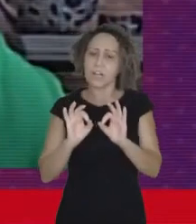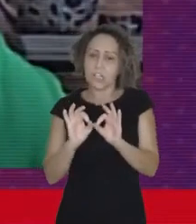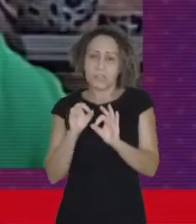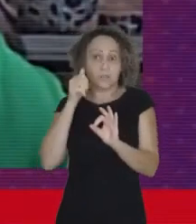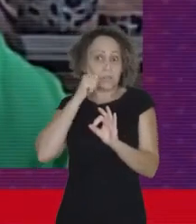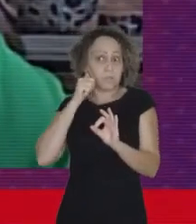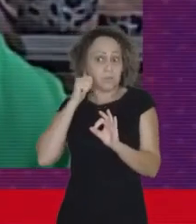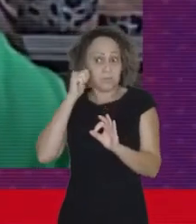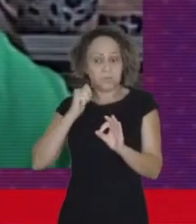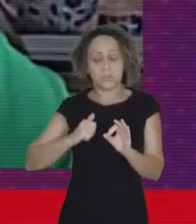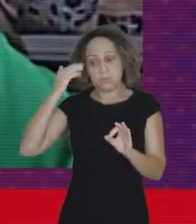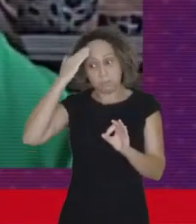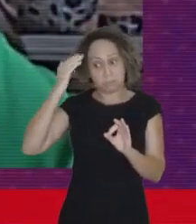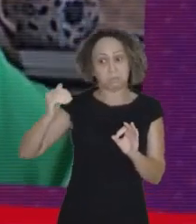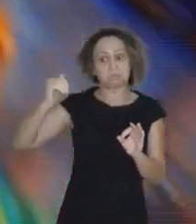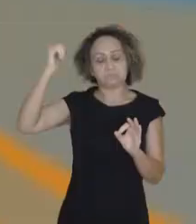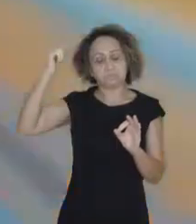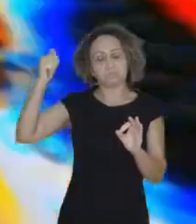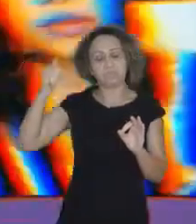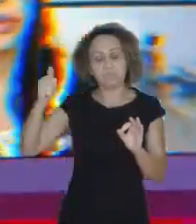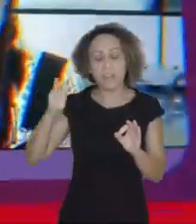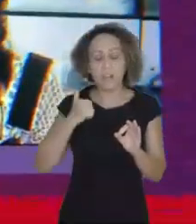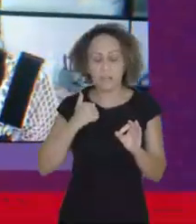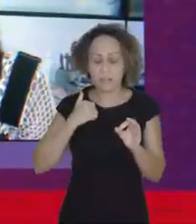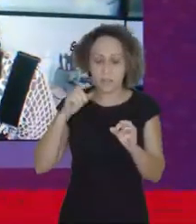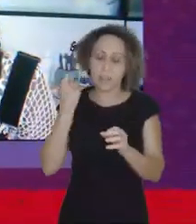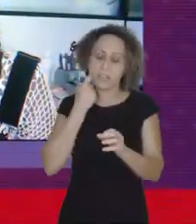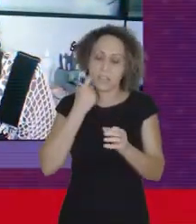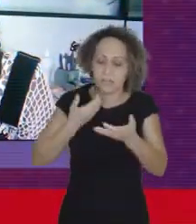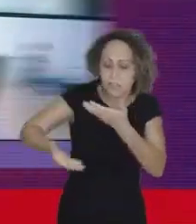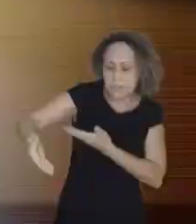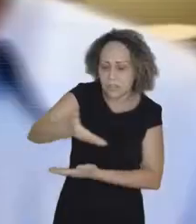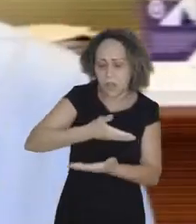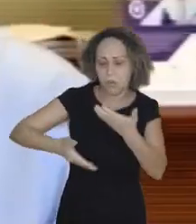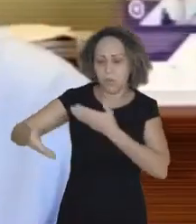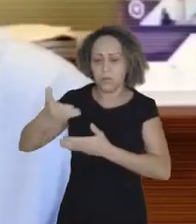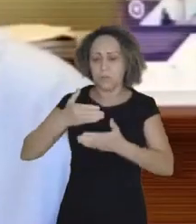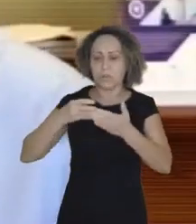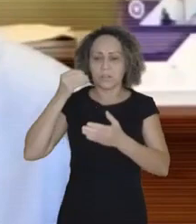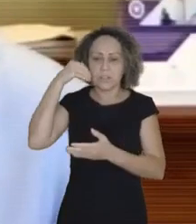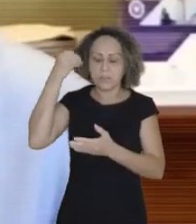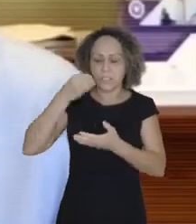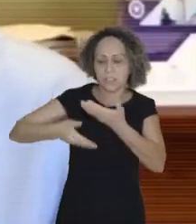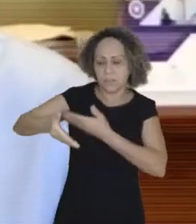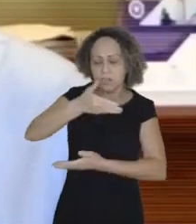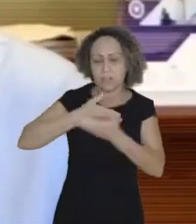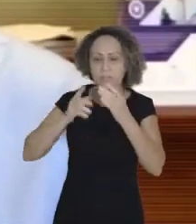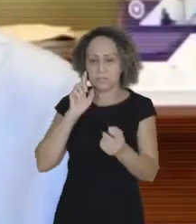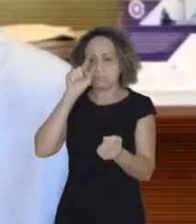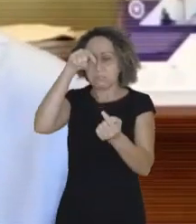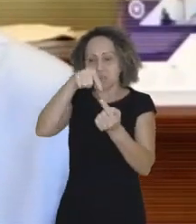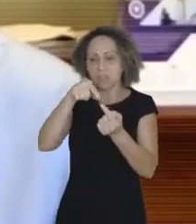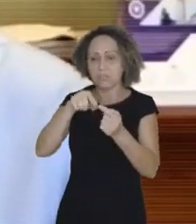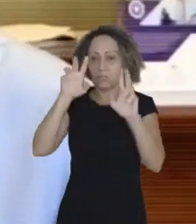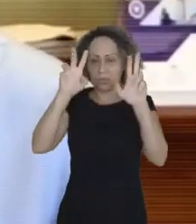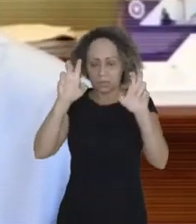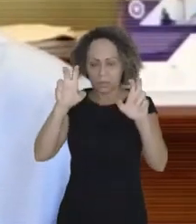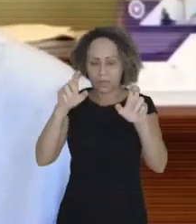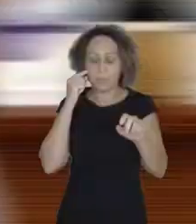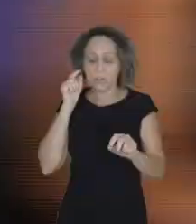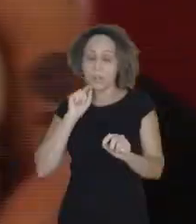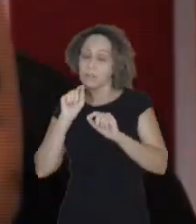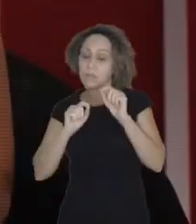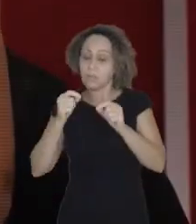Às sextas-feiras, elas se reúnem em uma roda de conversa para trocar experiências e visões sobre o assunto. E para mostrar que engajamento político